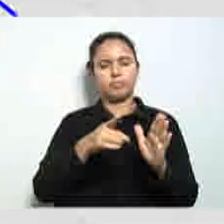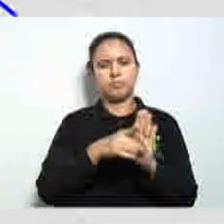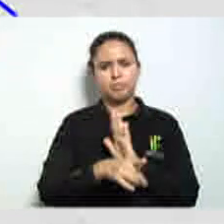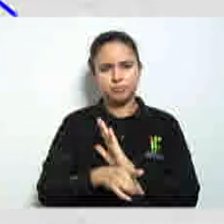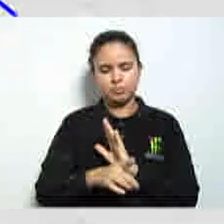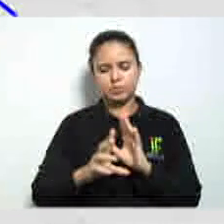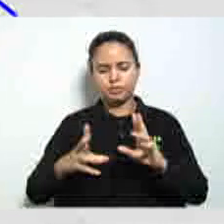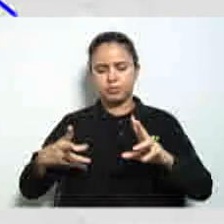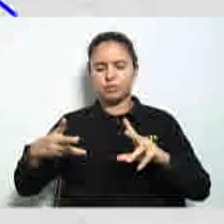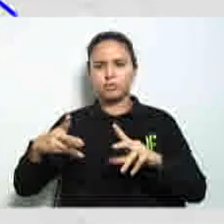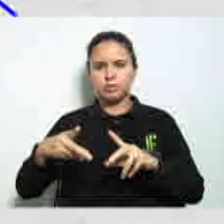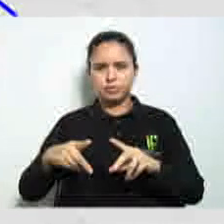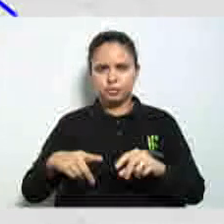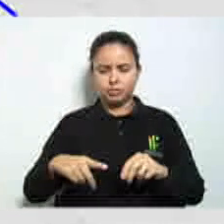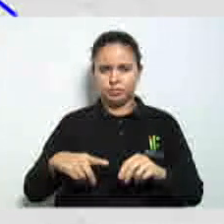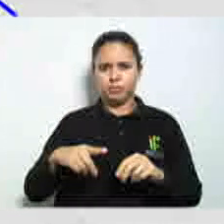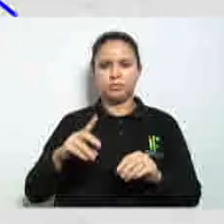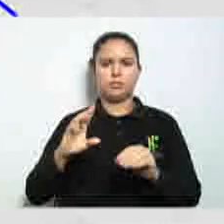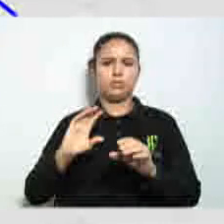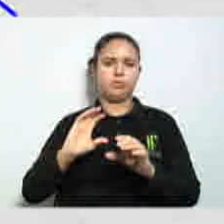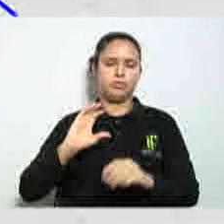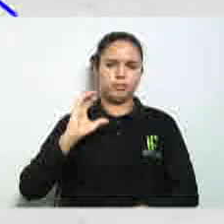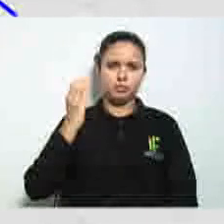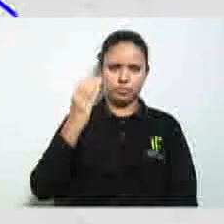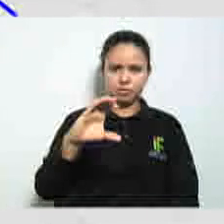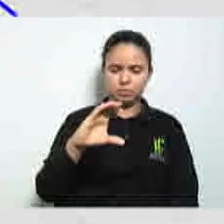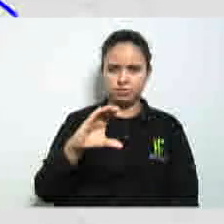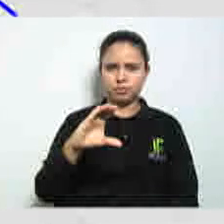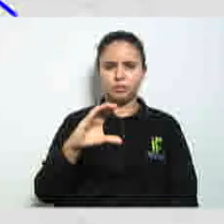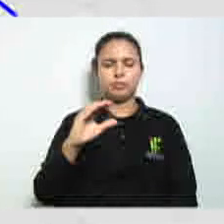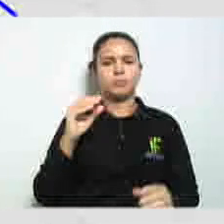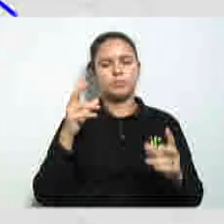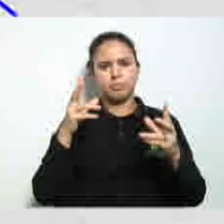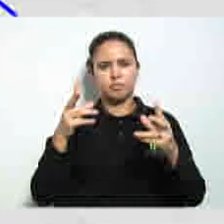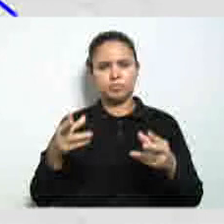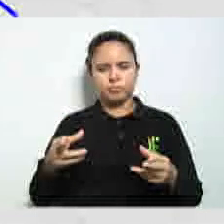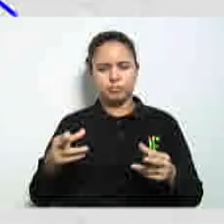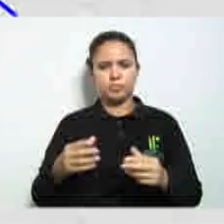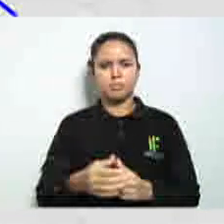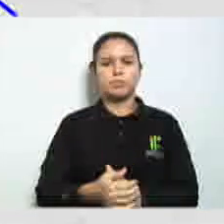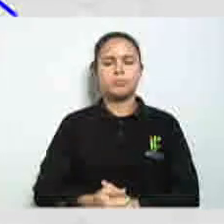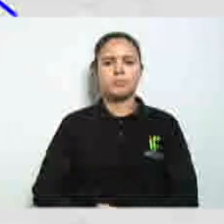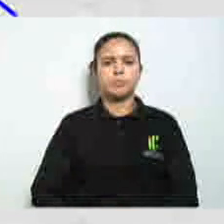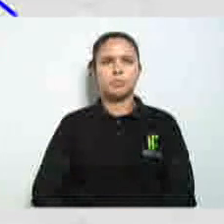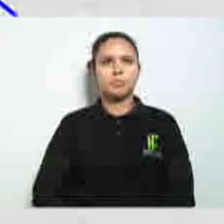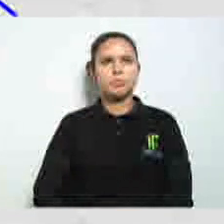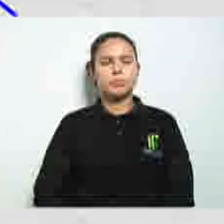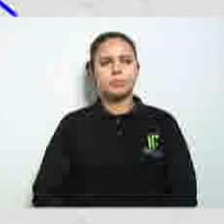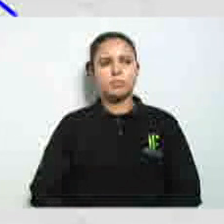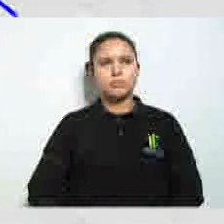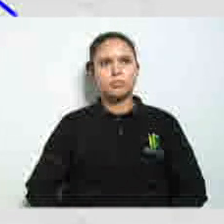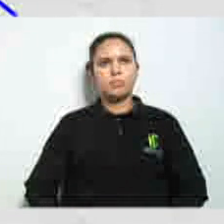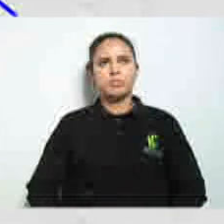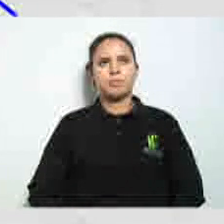os créditos, os valores serão iguais de débito e de crédito. Continuando